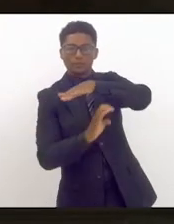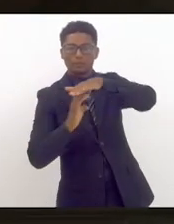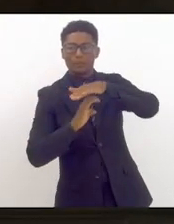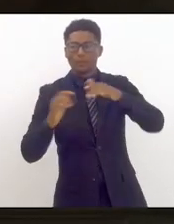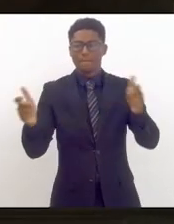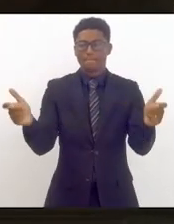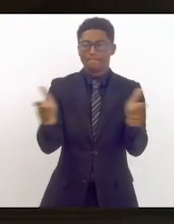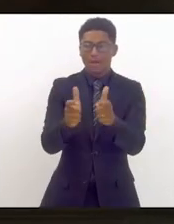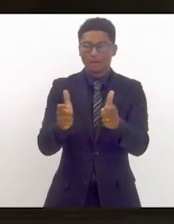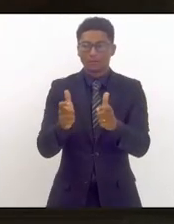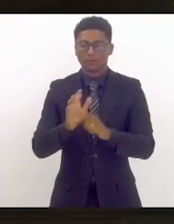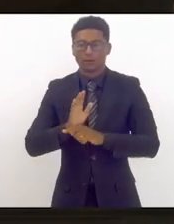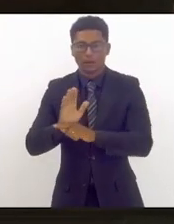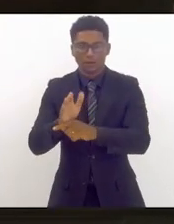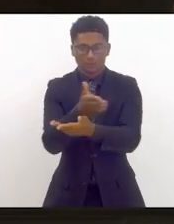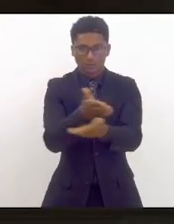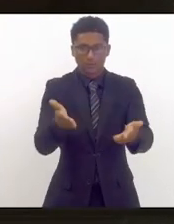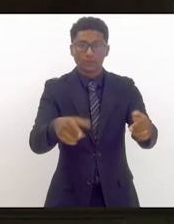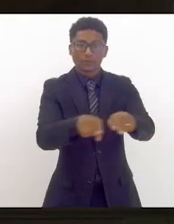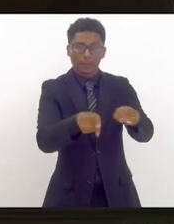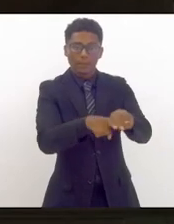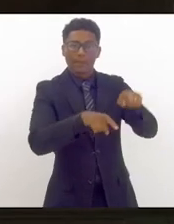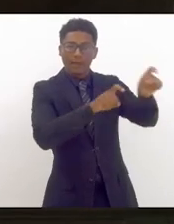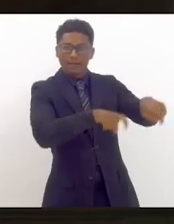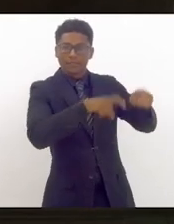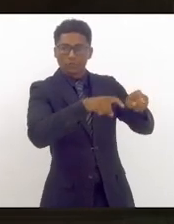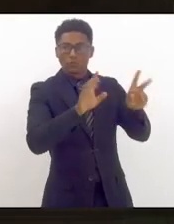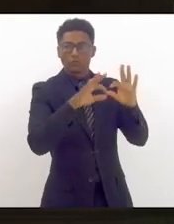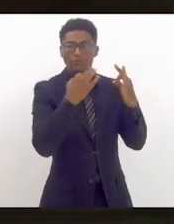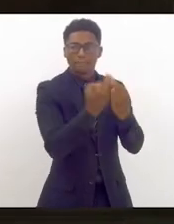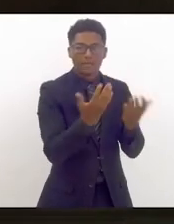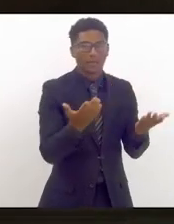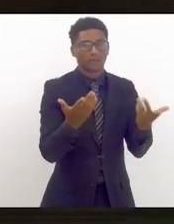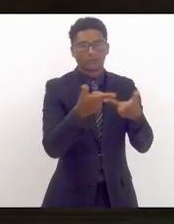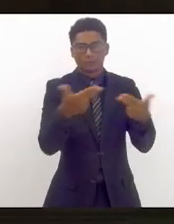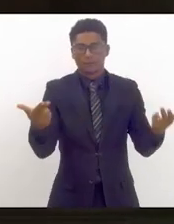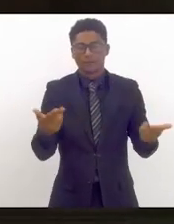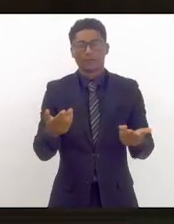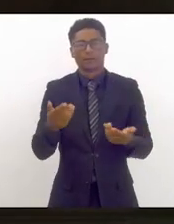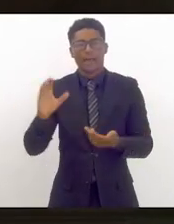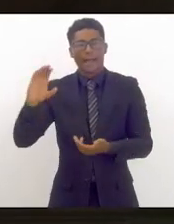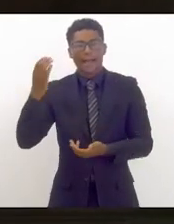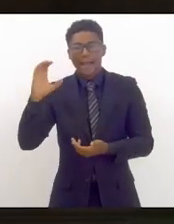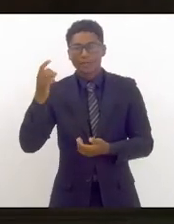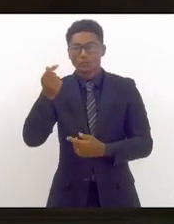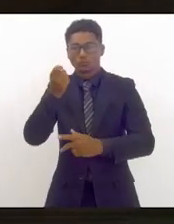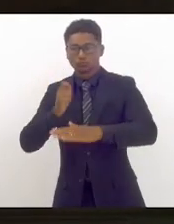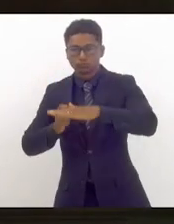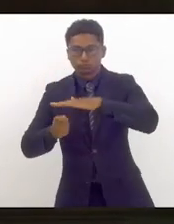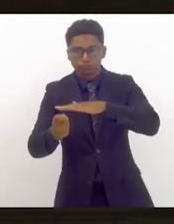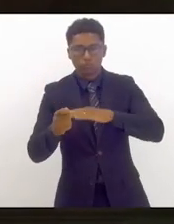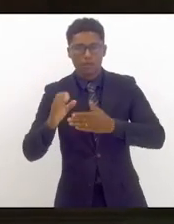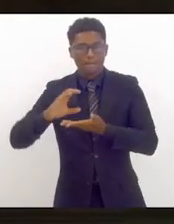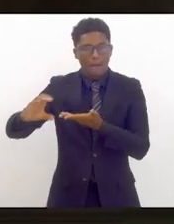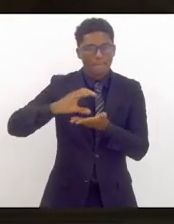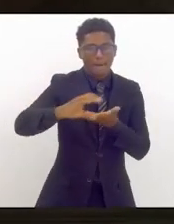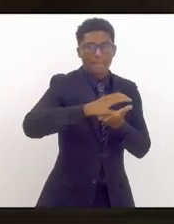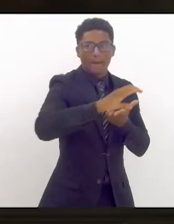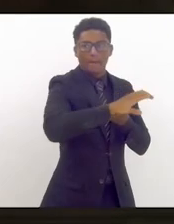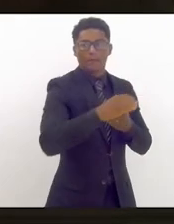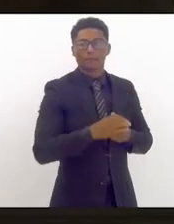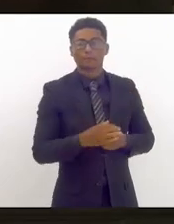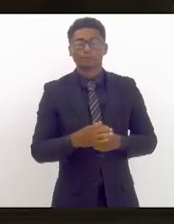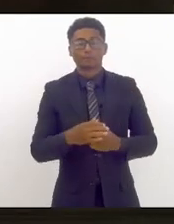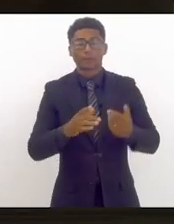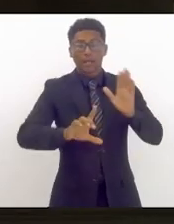produtores, agricultores familiares e também autônomos. A primeira lei que instituiu o